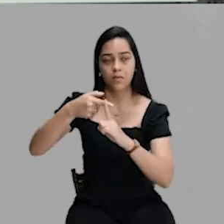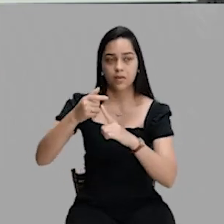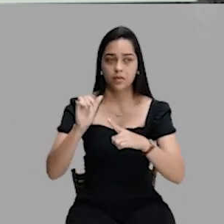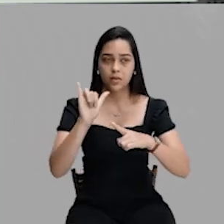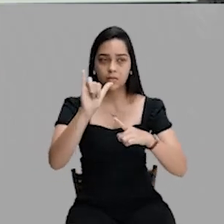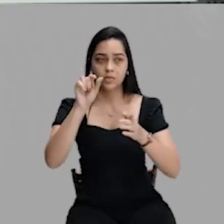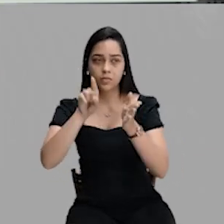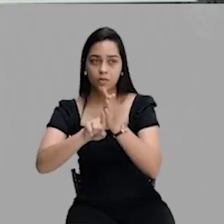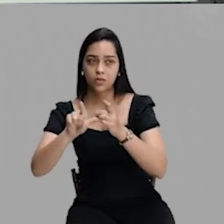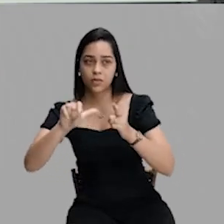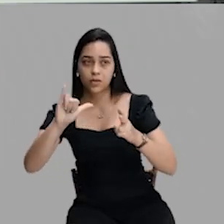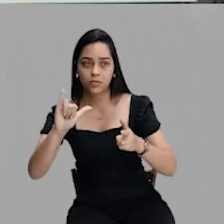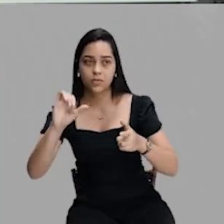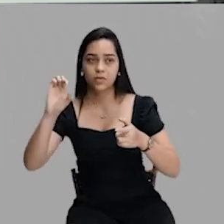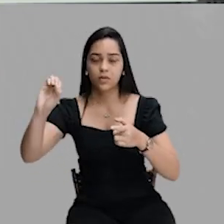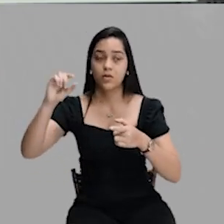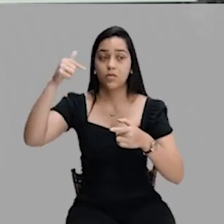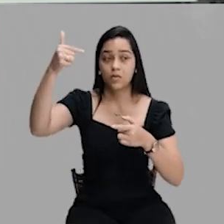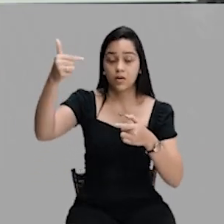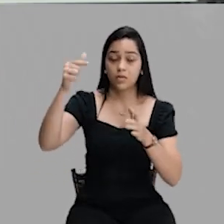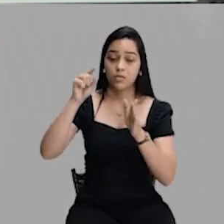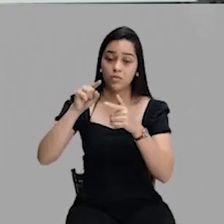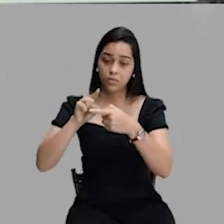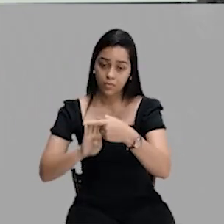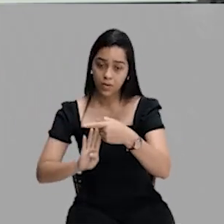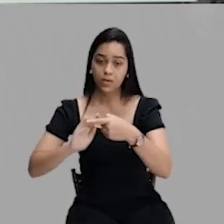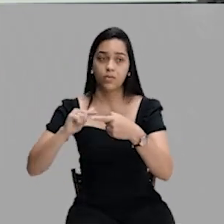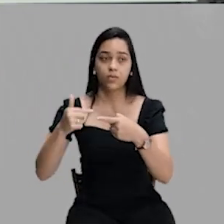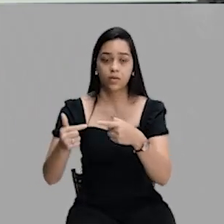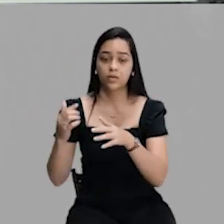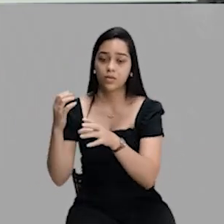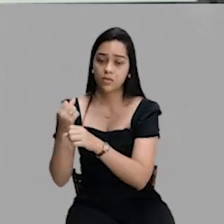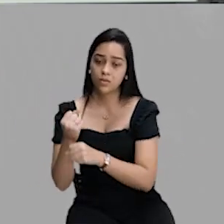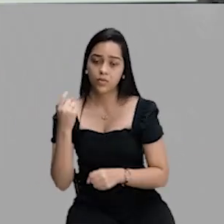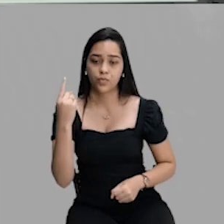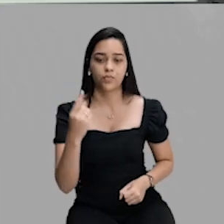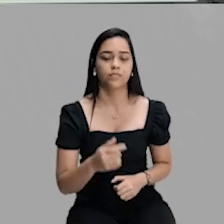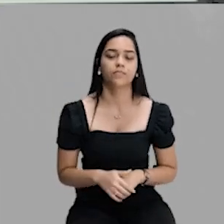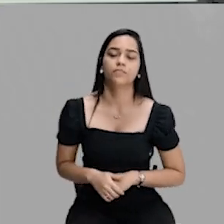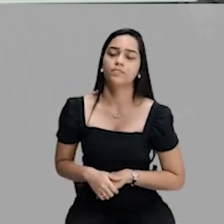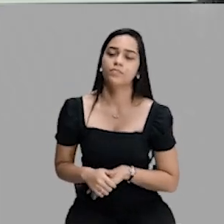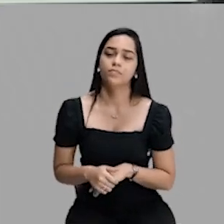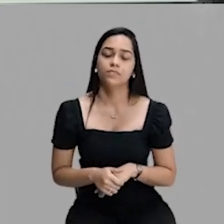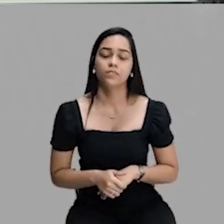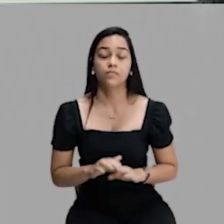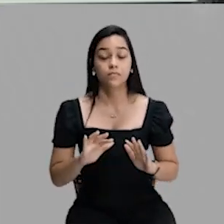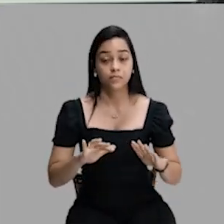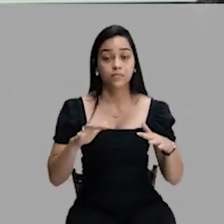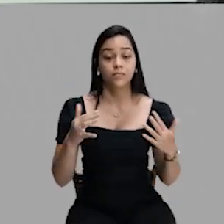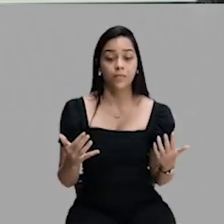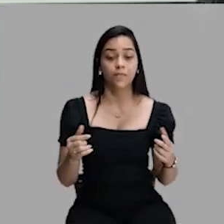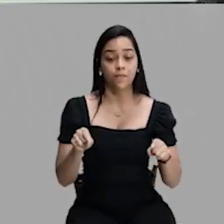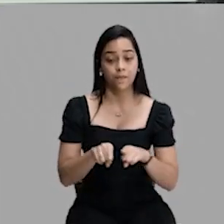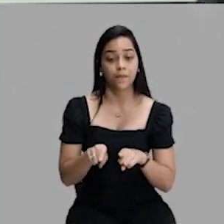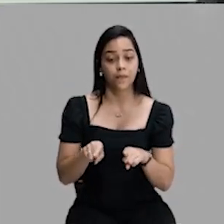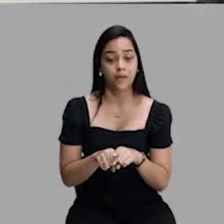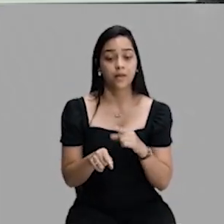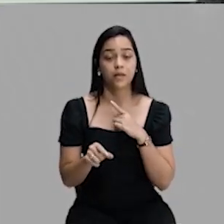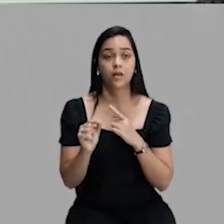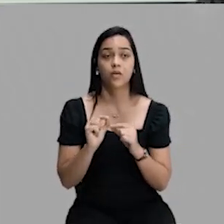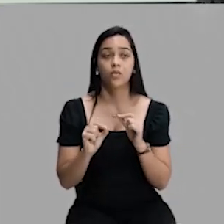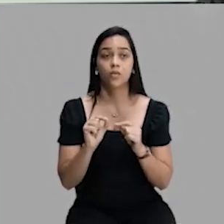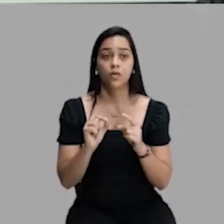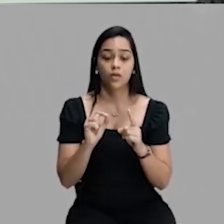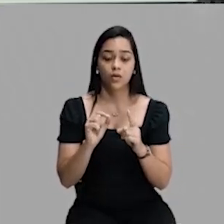y menos y0 ao quadrado sobre b ao quadrado, igual a 1. Tá? E também, quando ela está